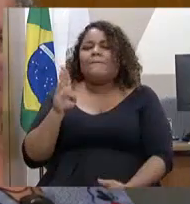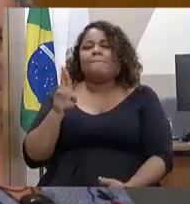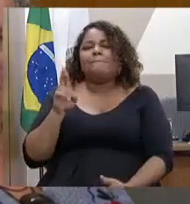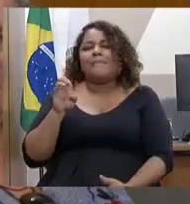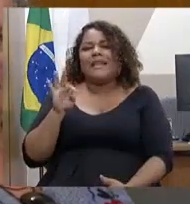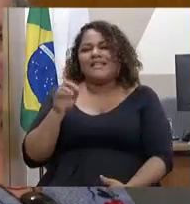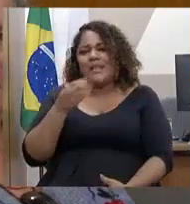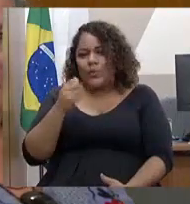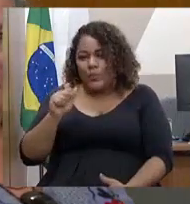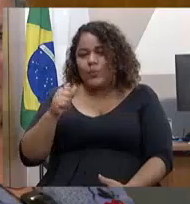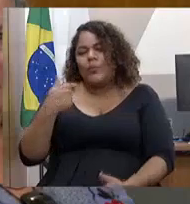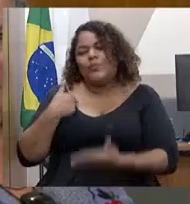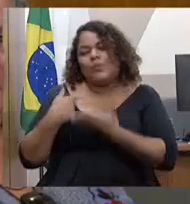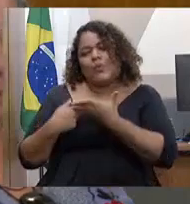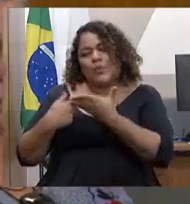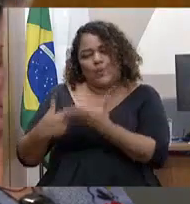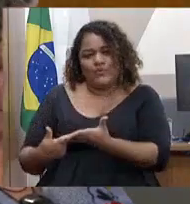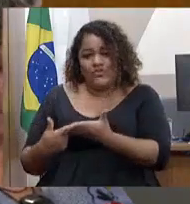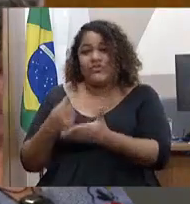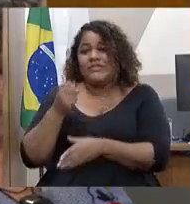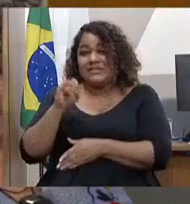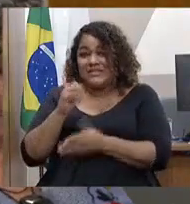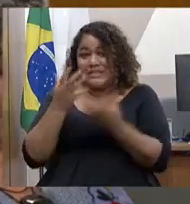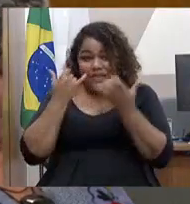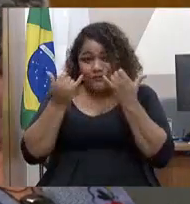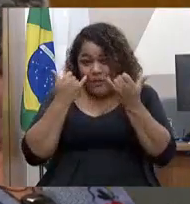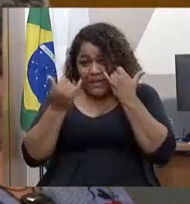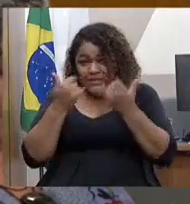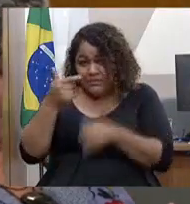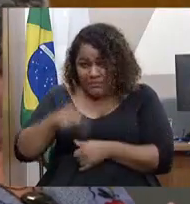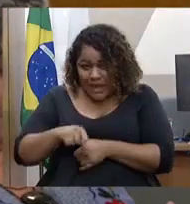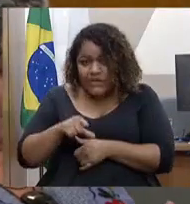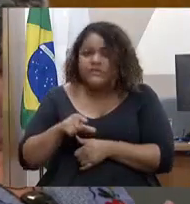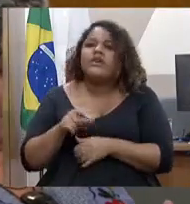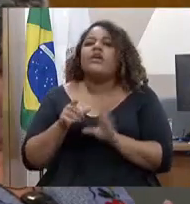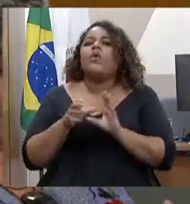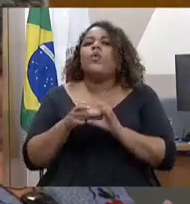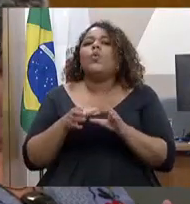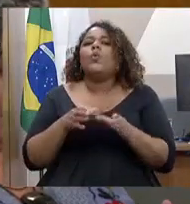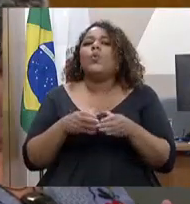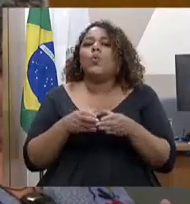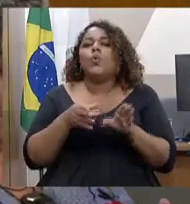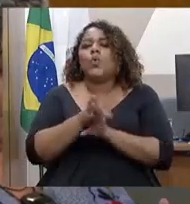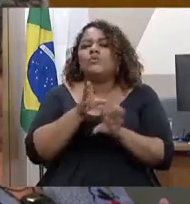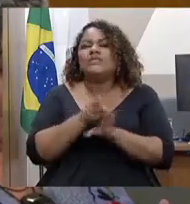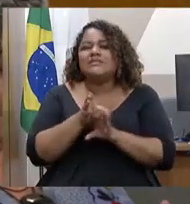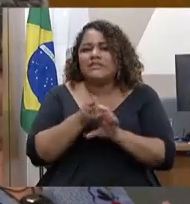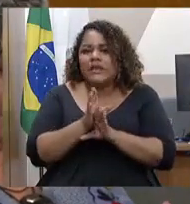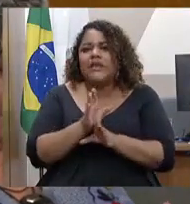informações o Conselho Estadual está à disposição na praça sete